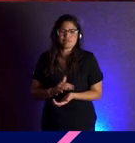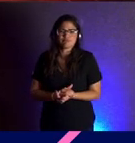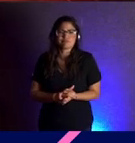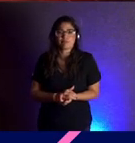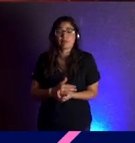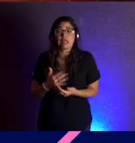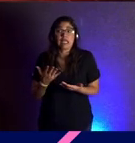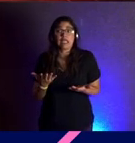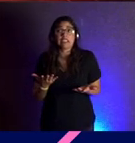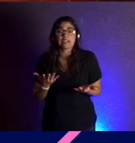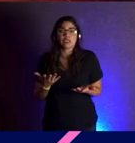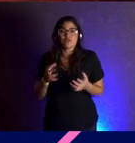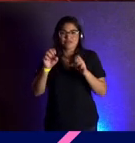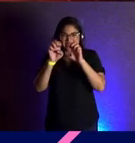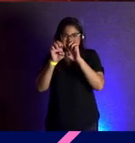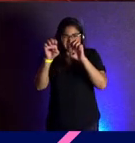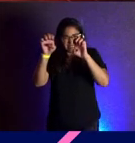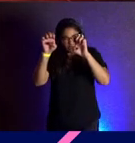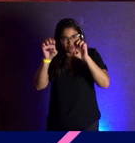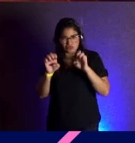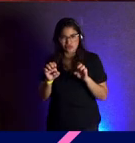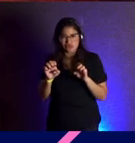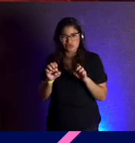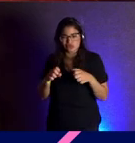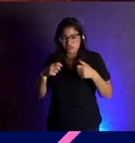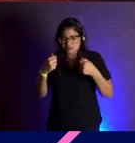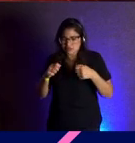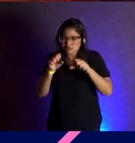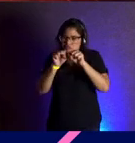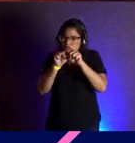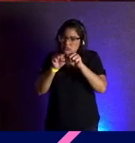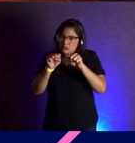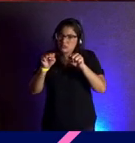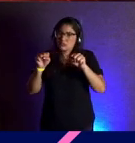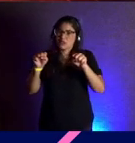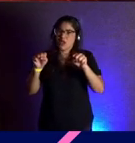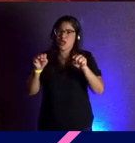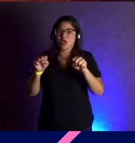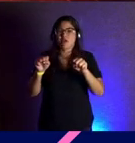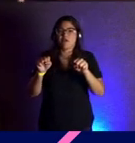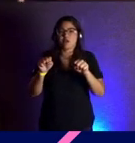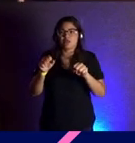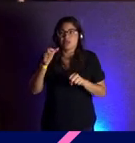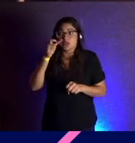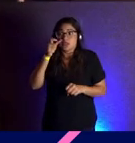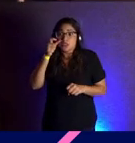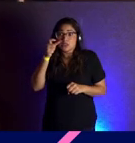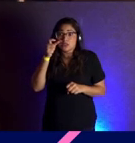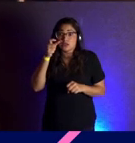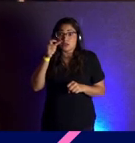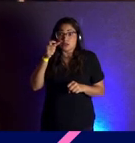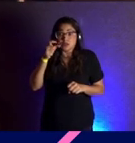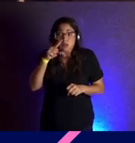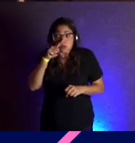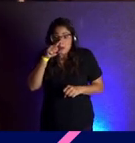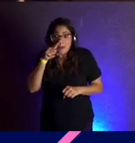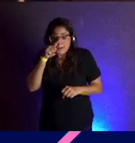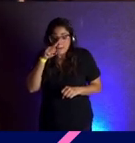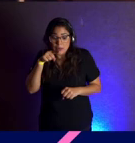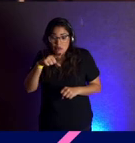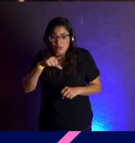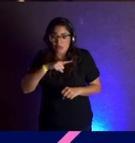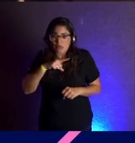vamos dizer, a estrutura tem que ter um sistema que possa alertar o nível de risco que aquela